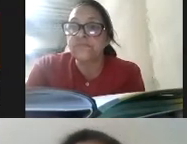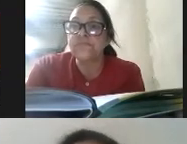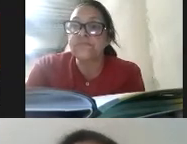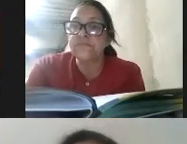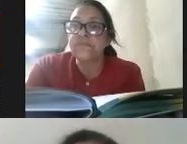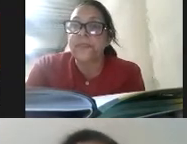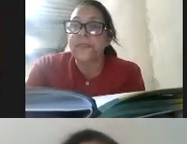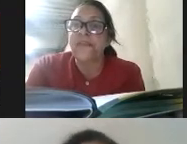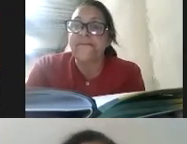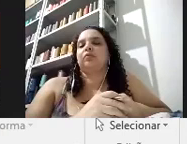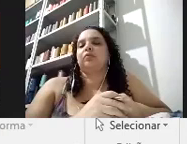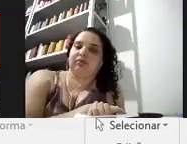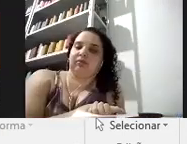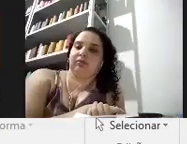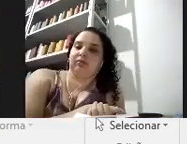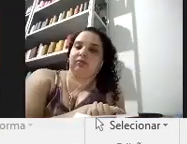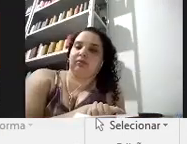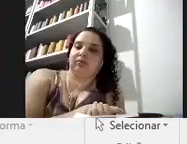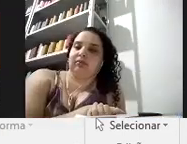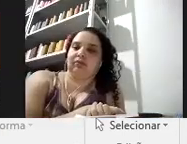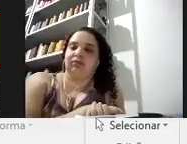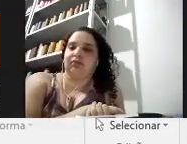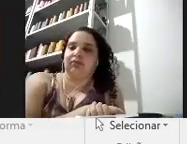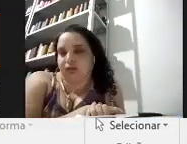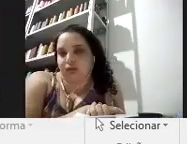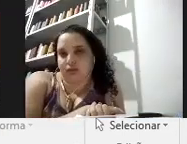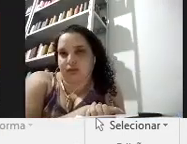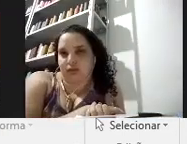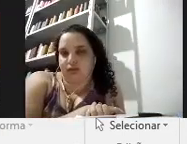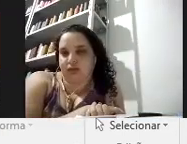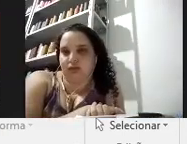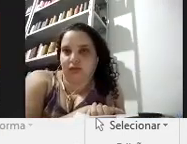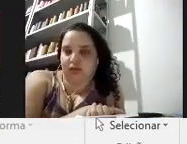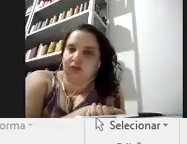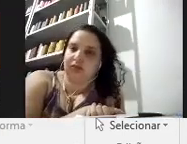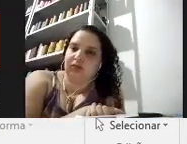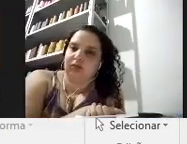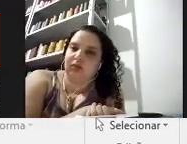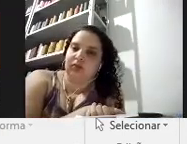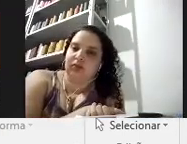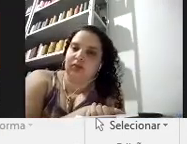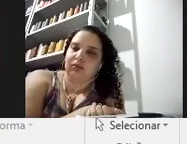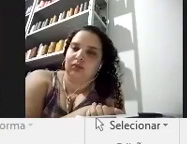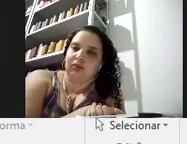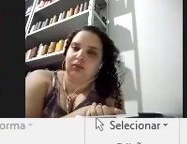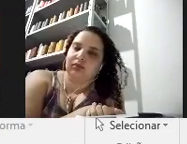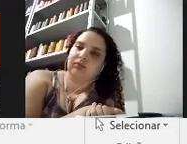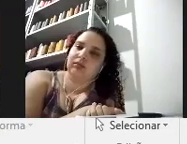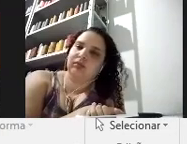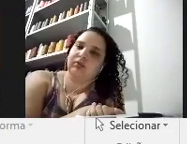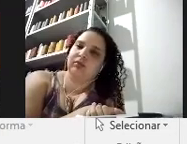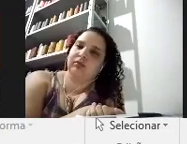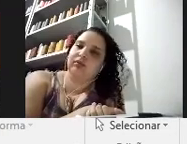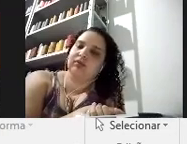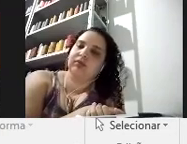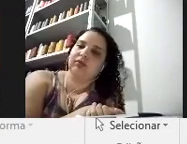comprar ou até mesmo, eu não vou fazer propaganda de convênio, mas tem alguns convênios que eles acabam, durante algum período,